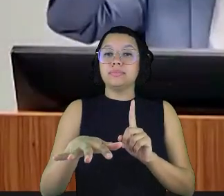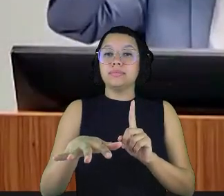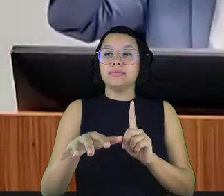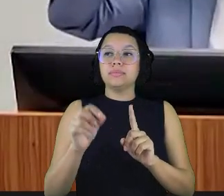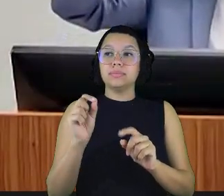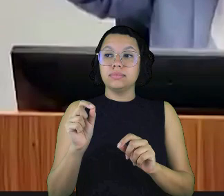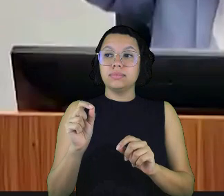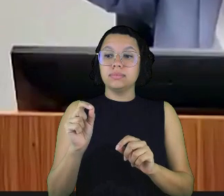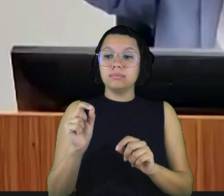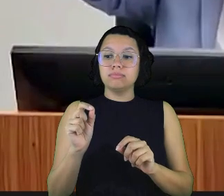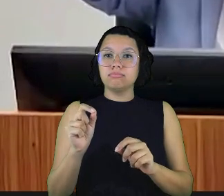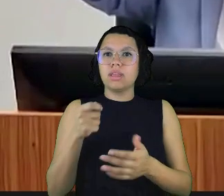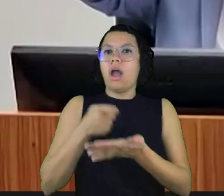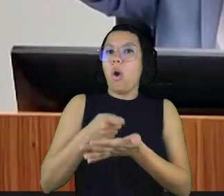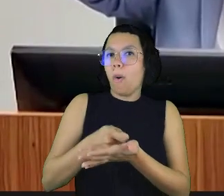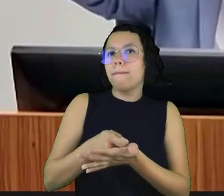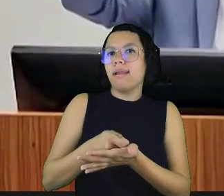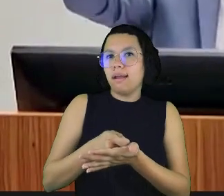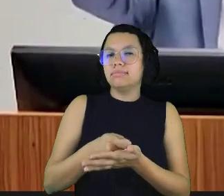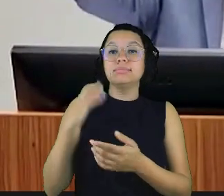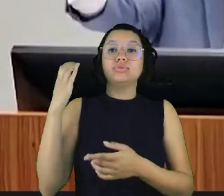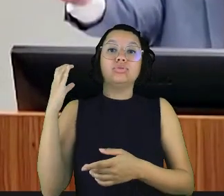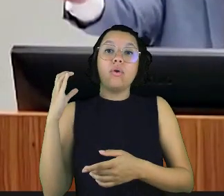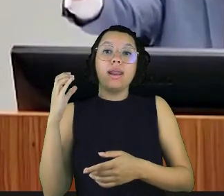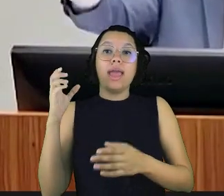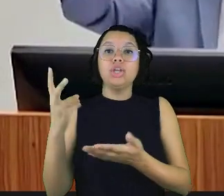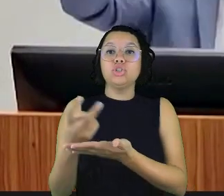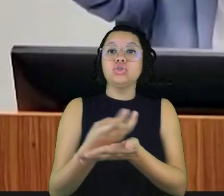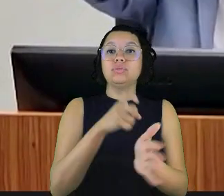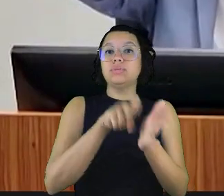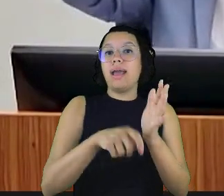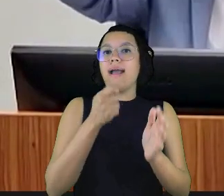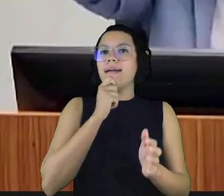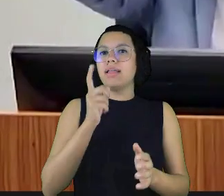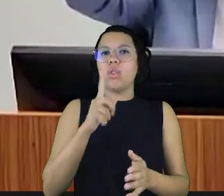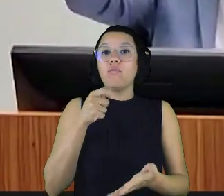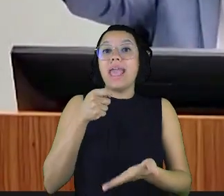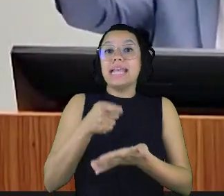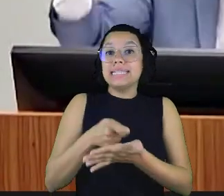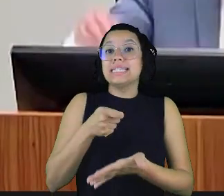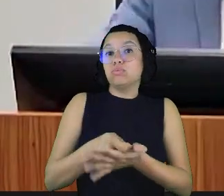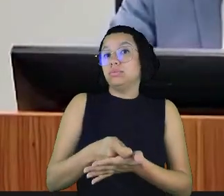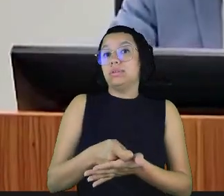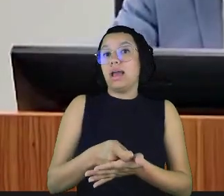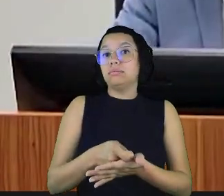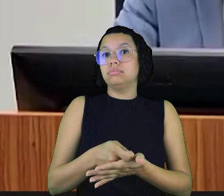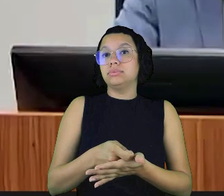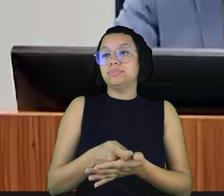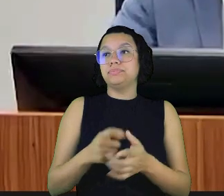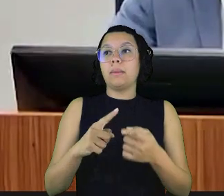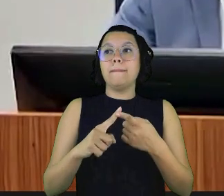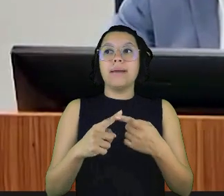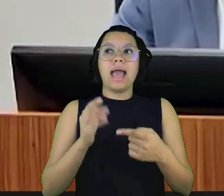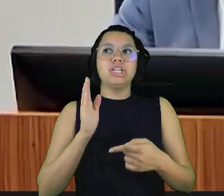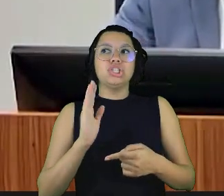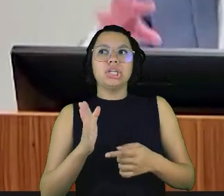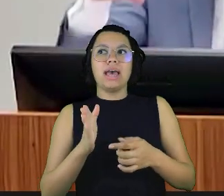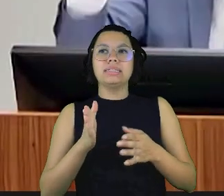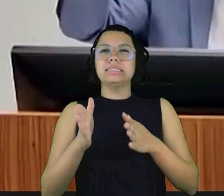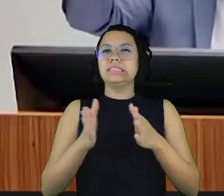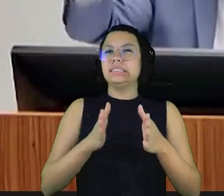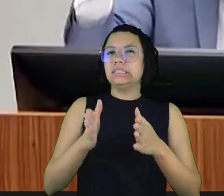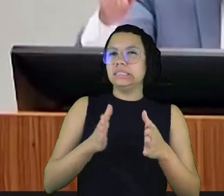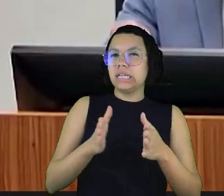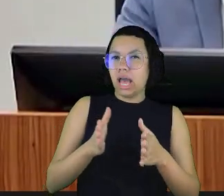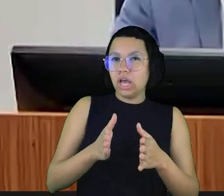da cobrança do crédito tributário, que ainda nem foi executado, né, mas já está em estágio de formação, a atividade